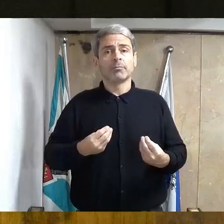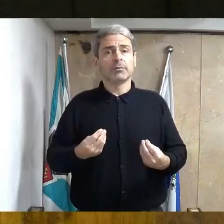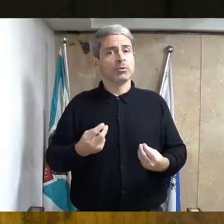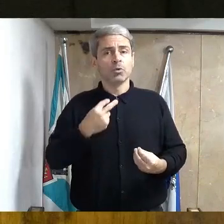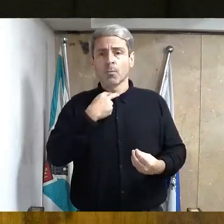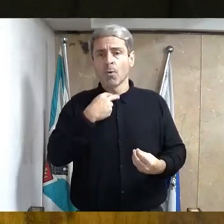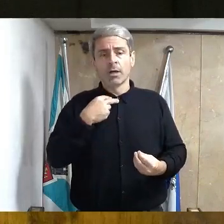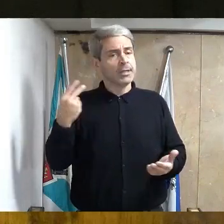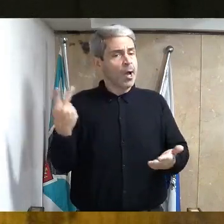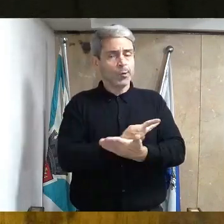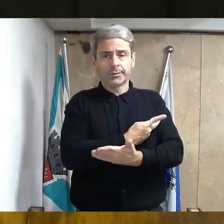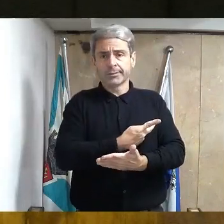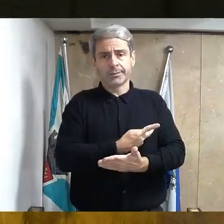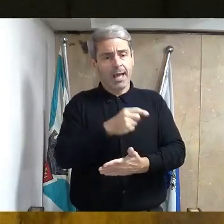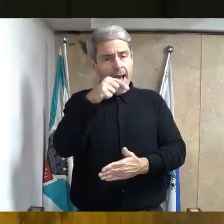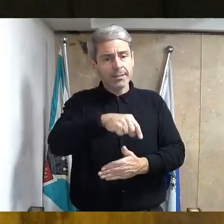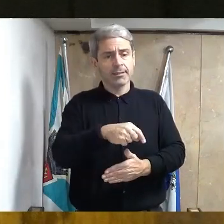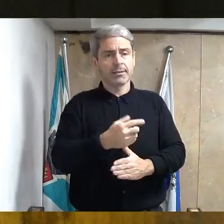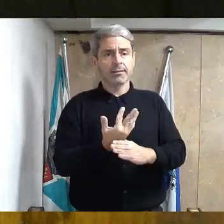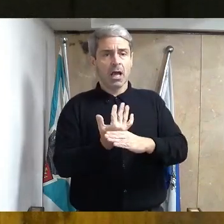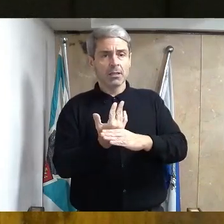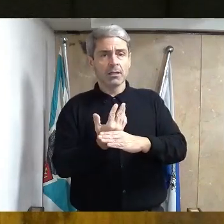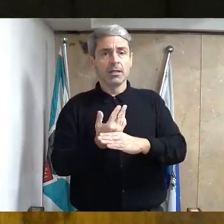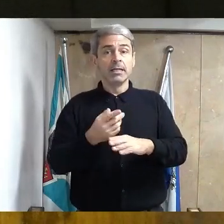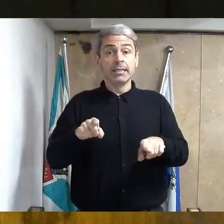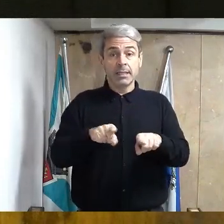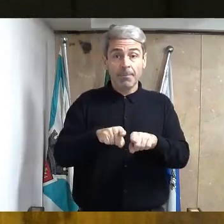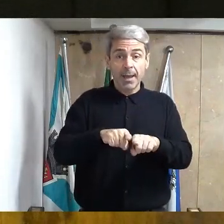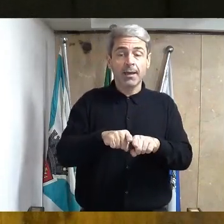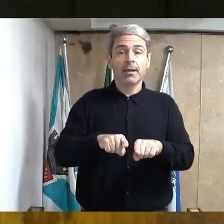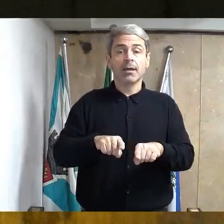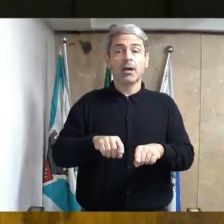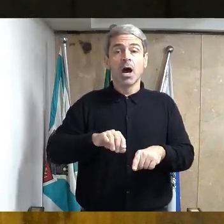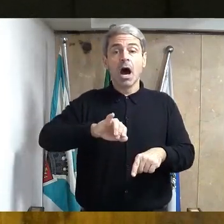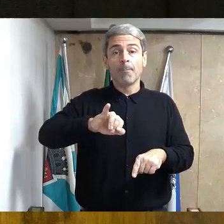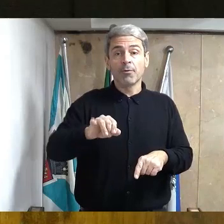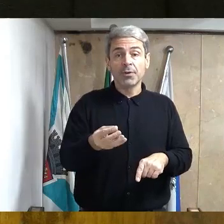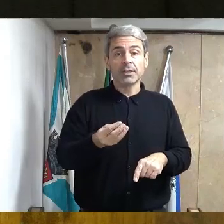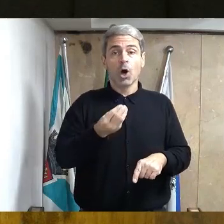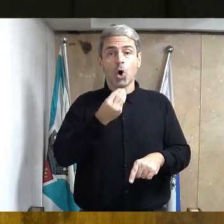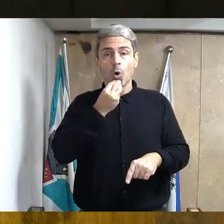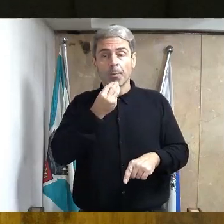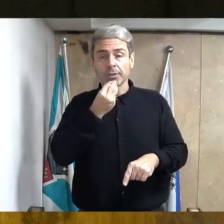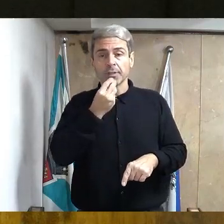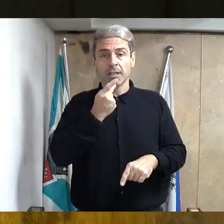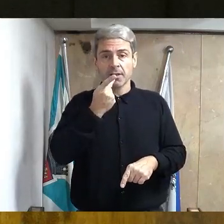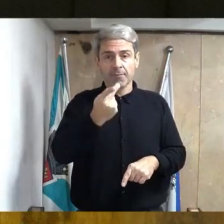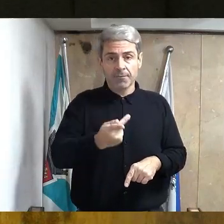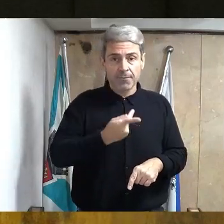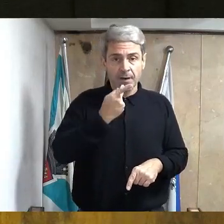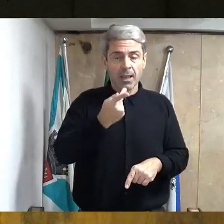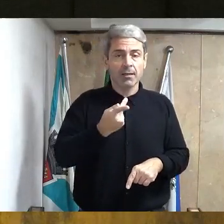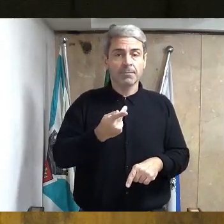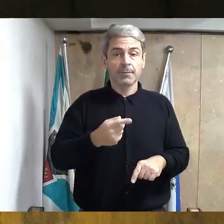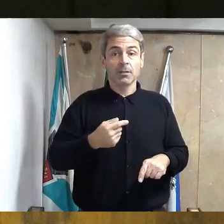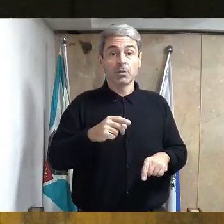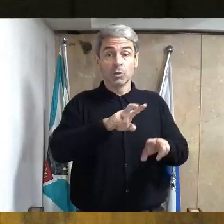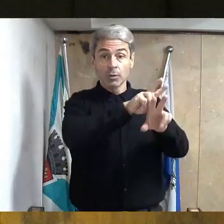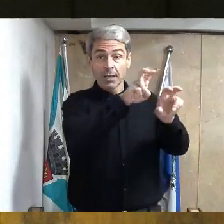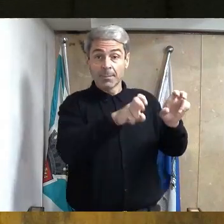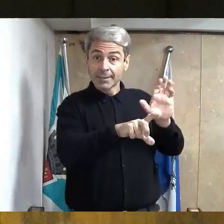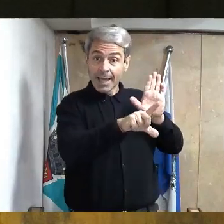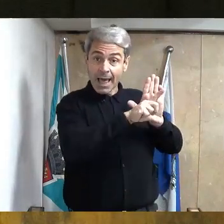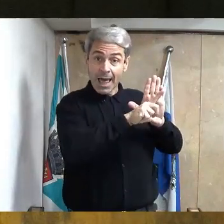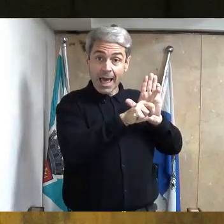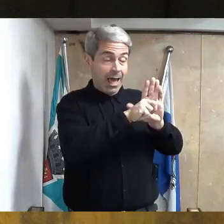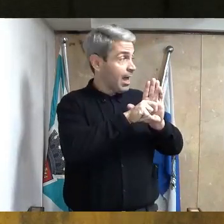nossa cidade. Quero aproveitar a oportunidade para falar também, estendendo o meu discurso, da lei que